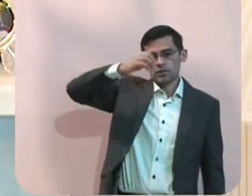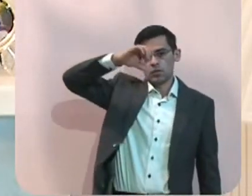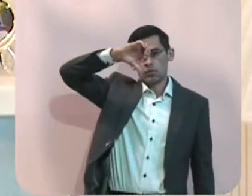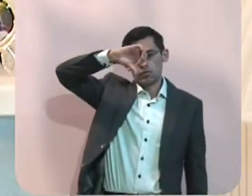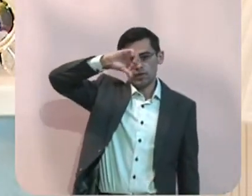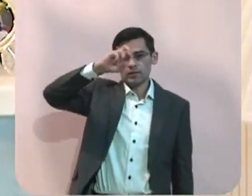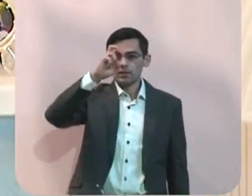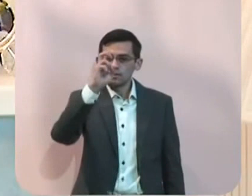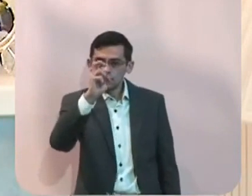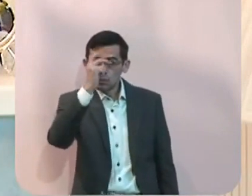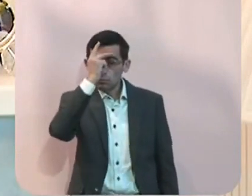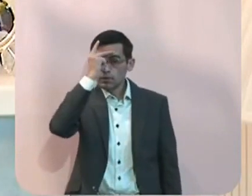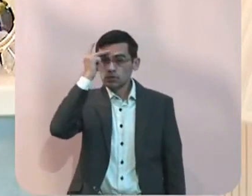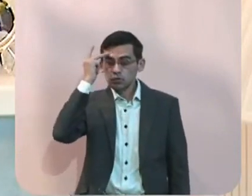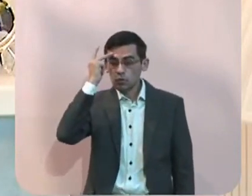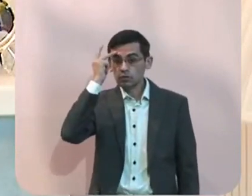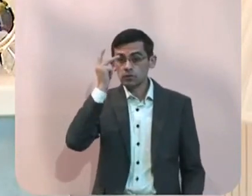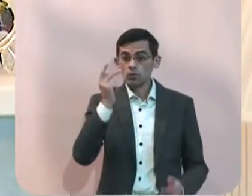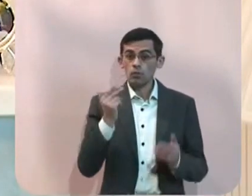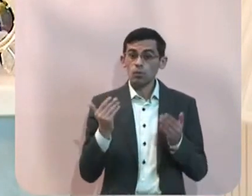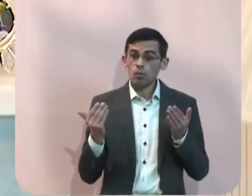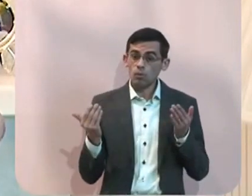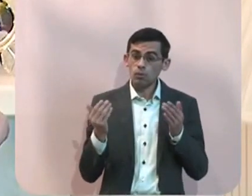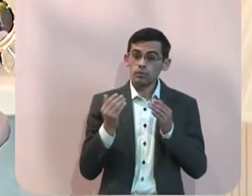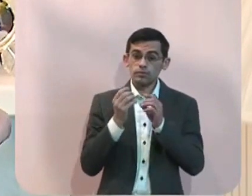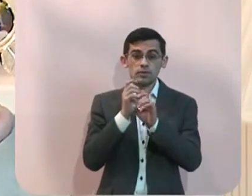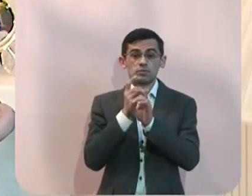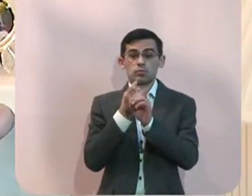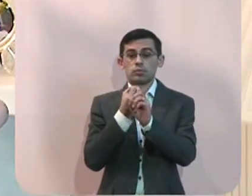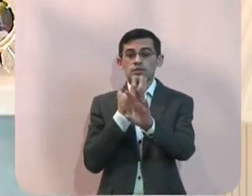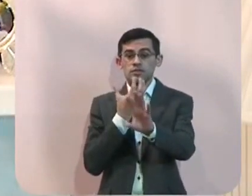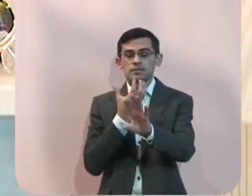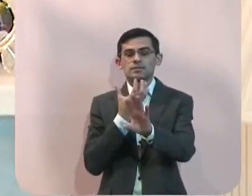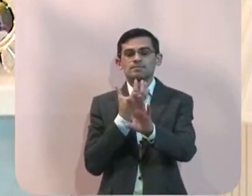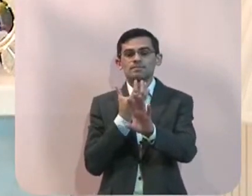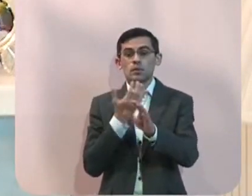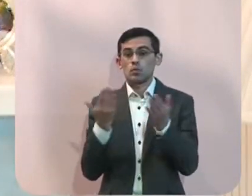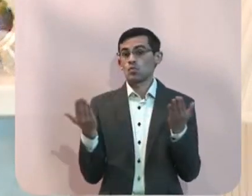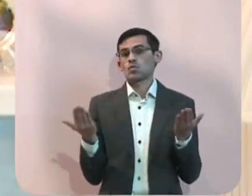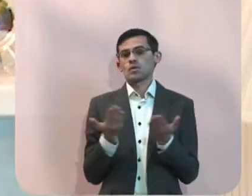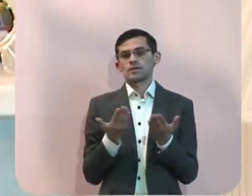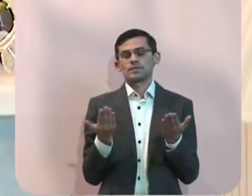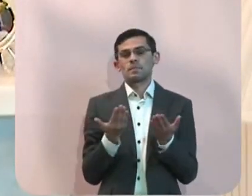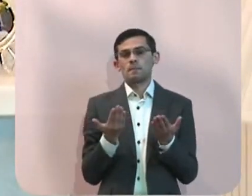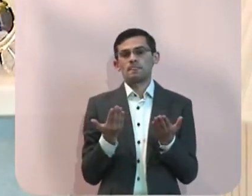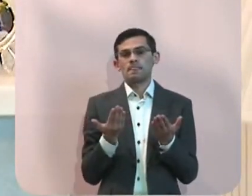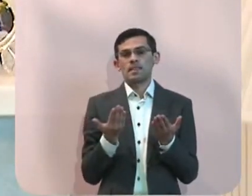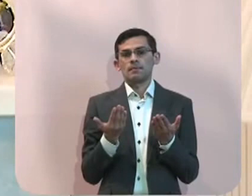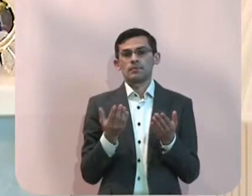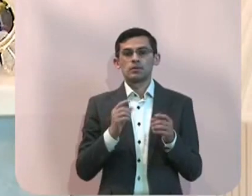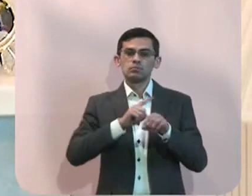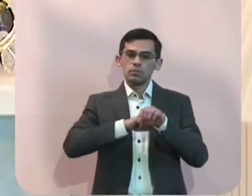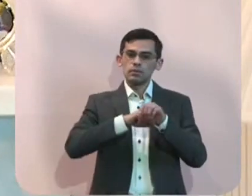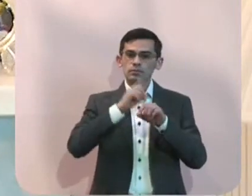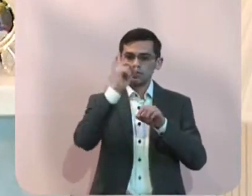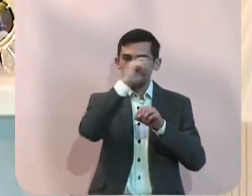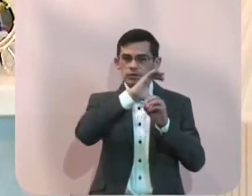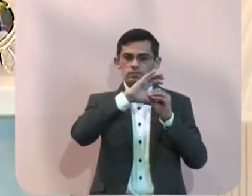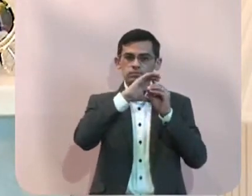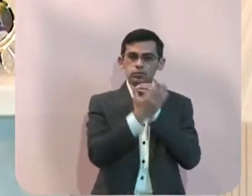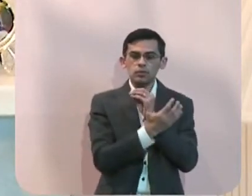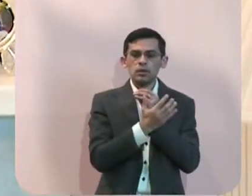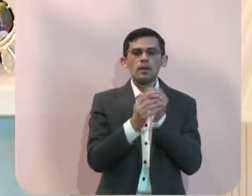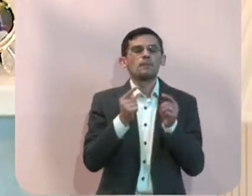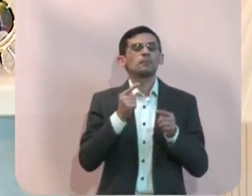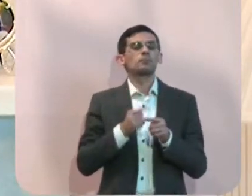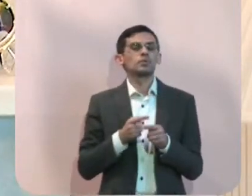695 pessoas que estão sendo trabalhadas online. Hoje, em meio à pandemia. E sabe por